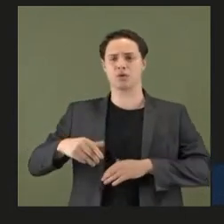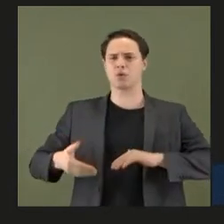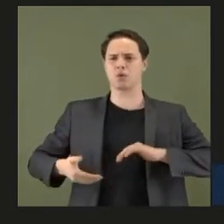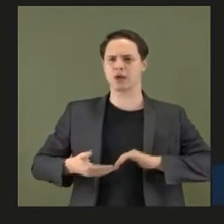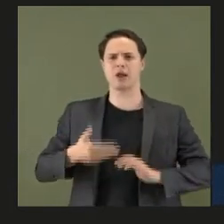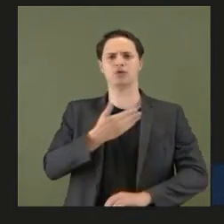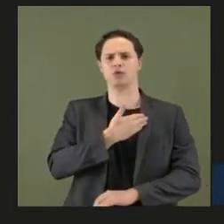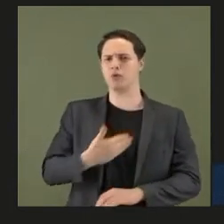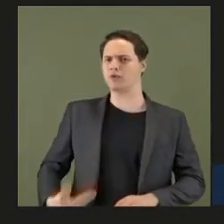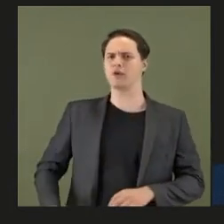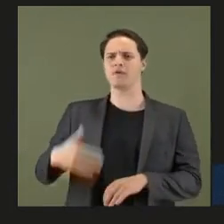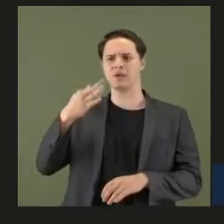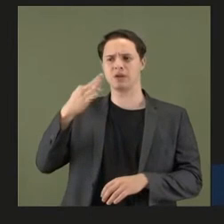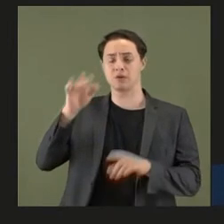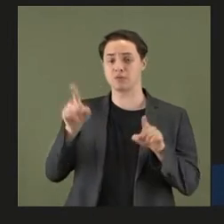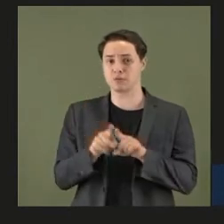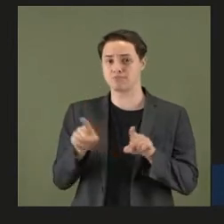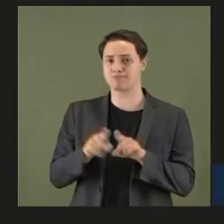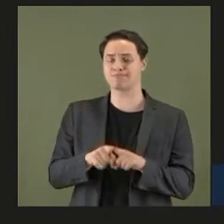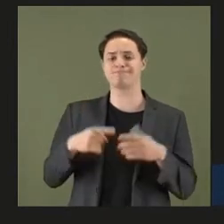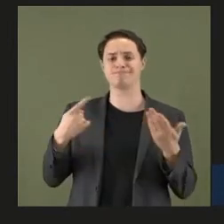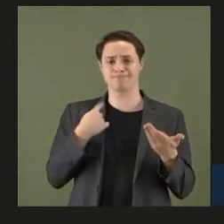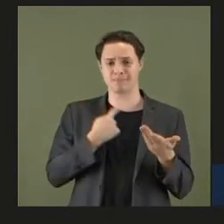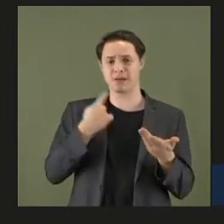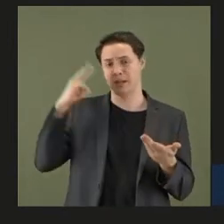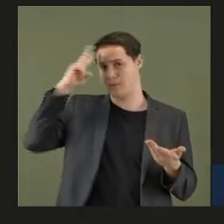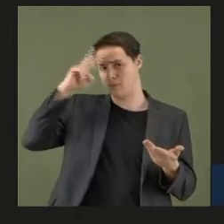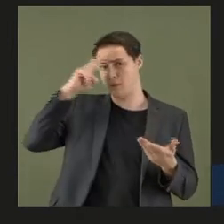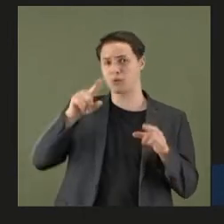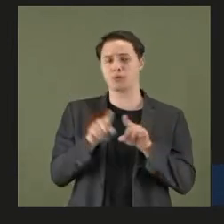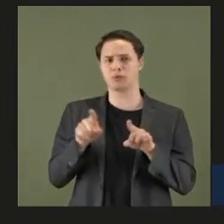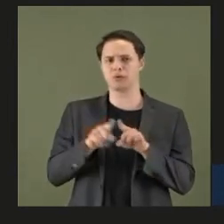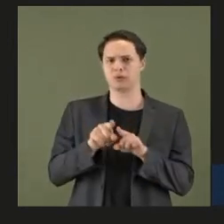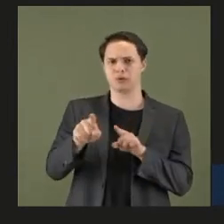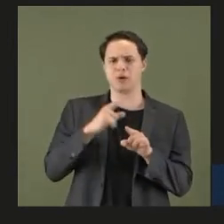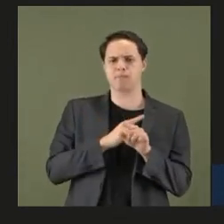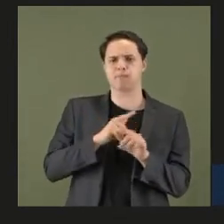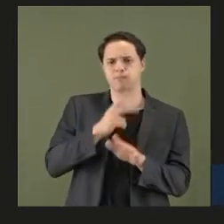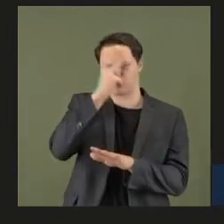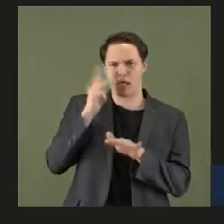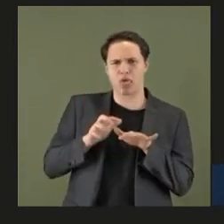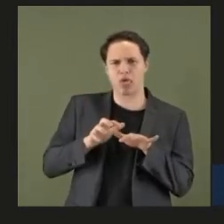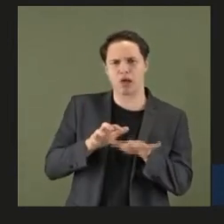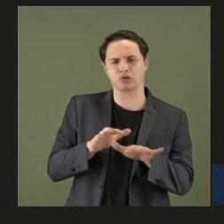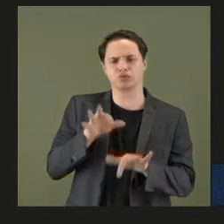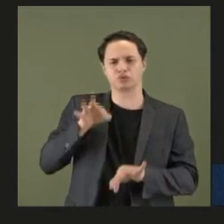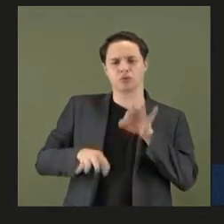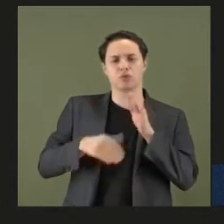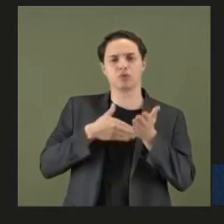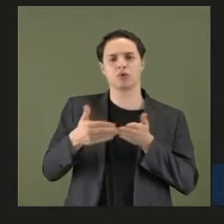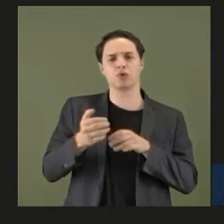pelo governo federal. Nunca é demais lembrar que esse brutal ativismo judicial começou exatamente